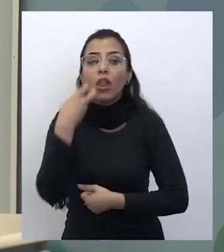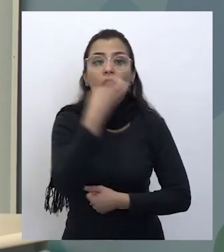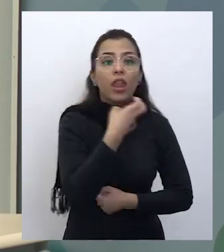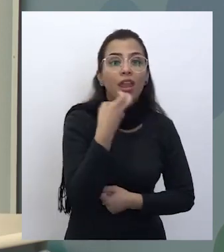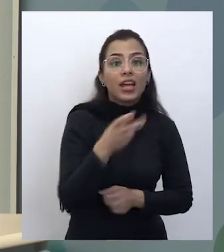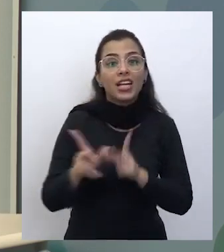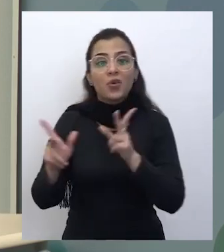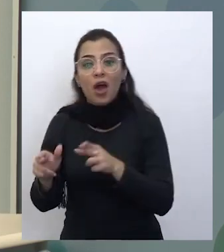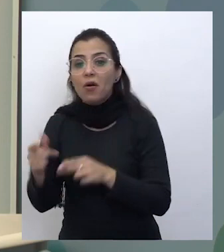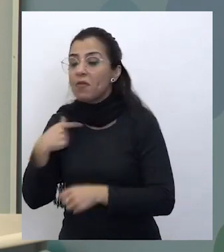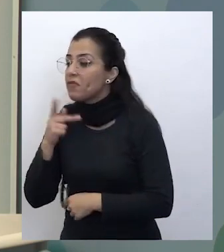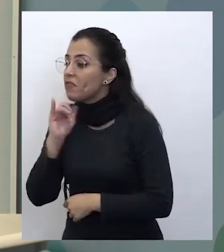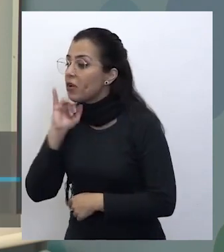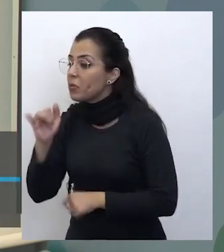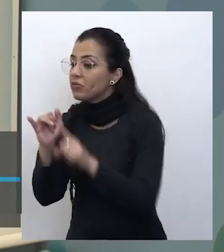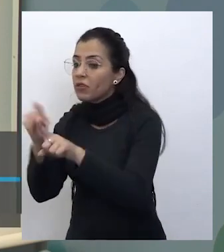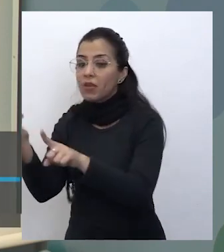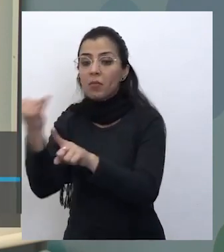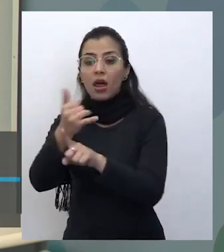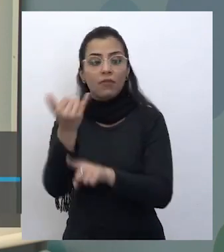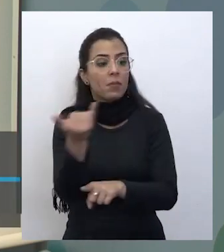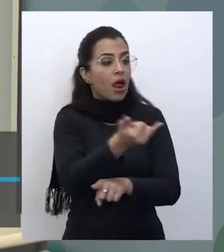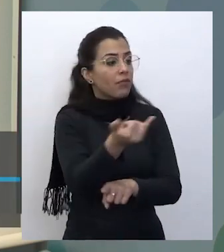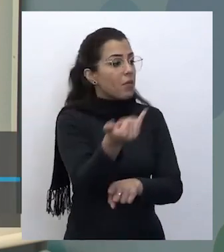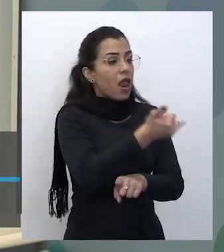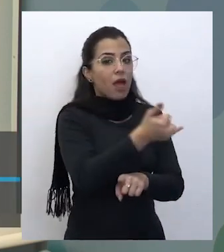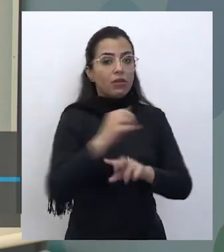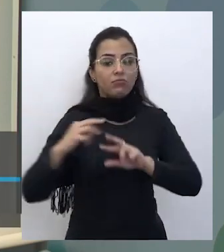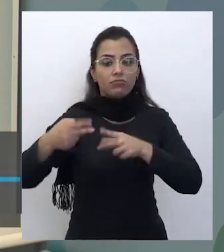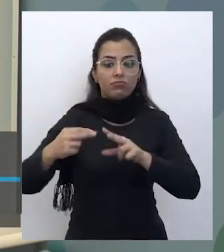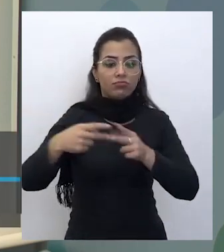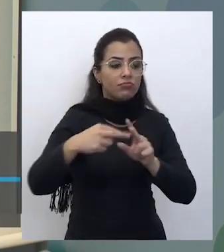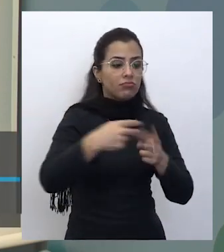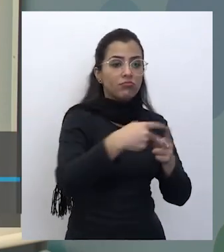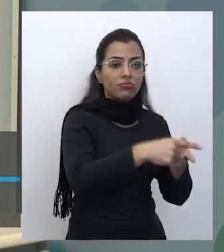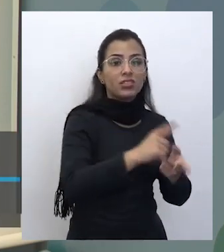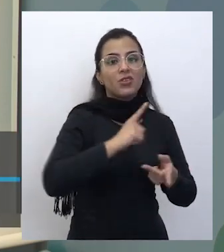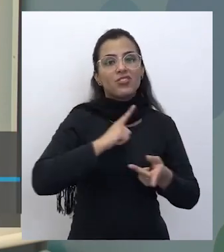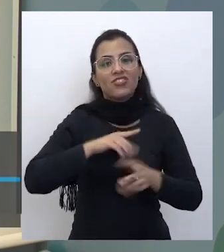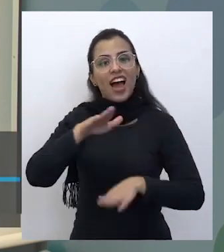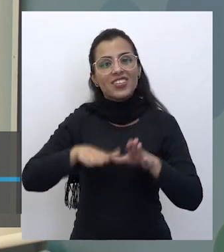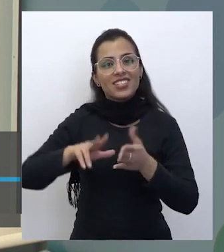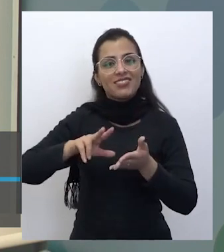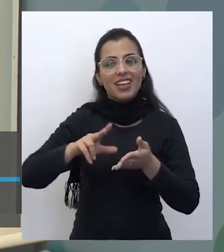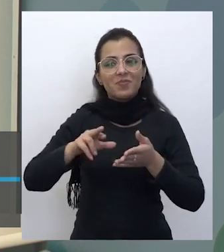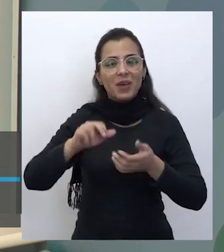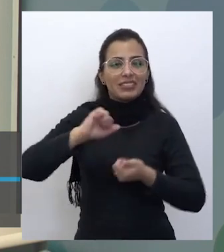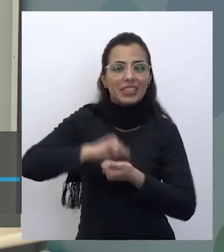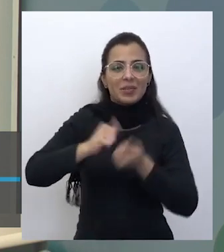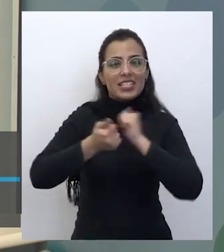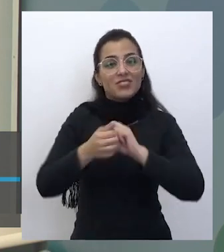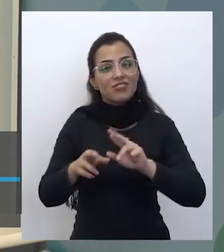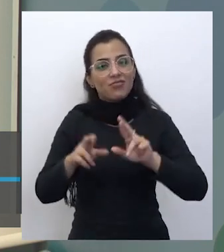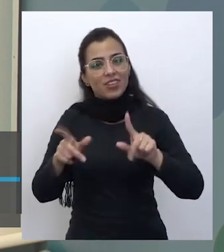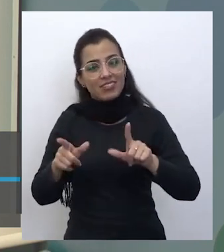sem fio. Então, era natural que uma mesma cantiga tivesse 2, 3, 4 versões, até que uma dessas versões fosse